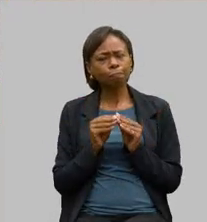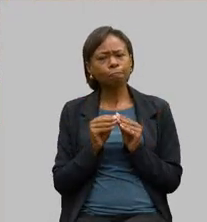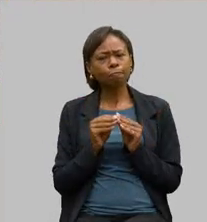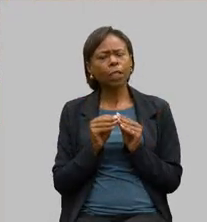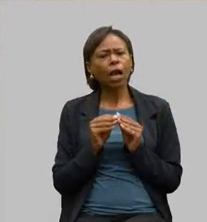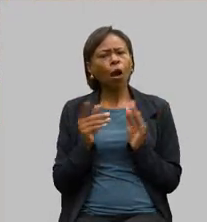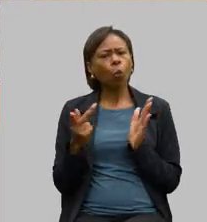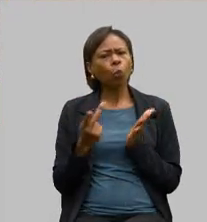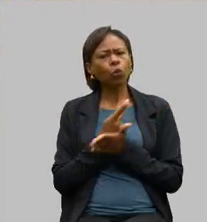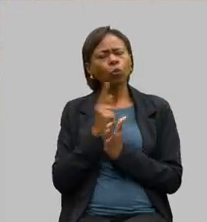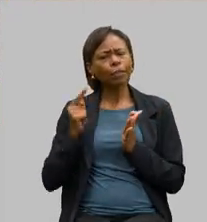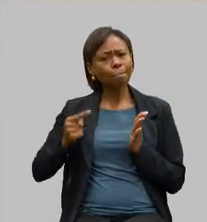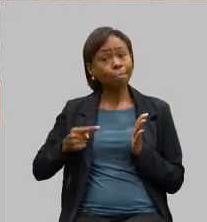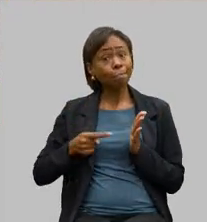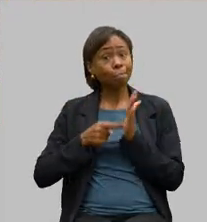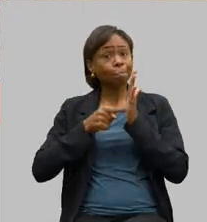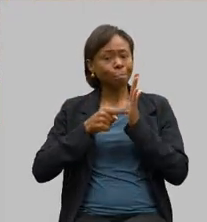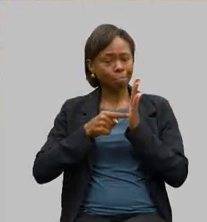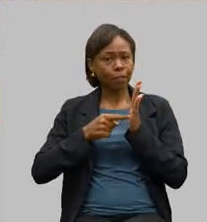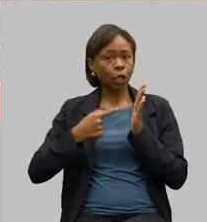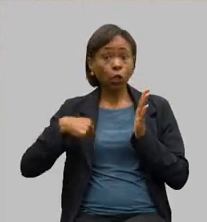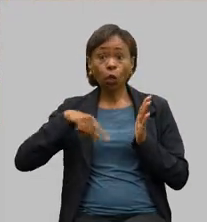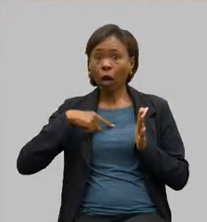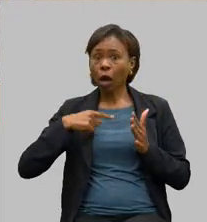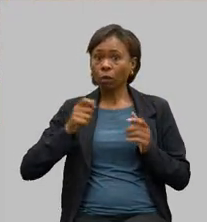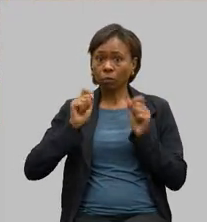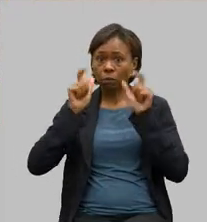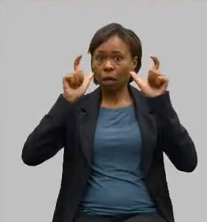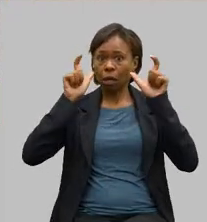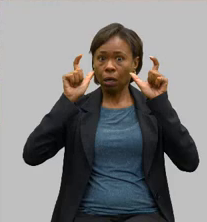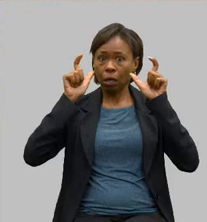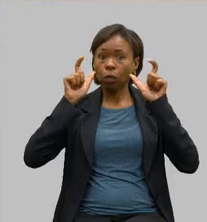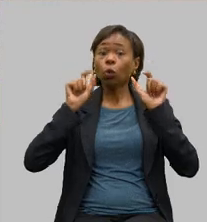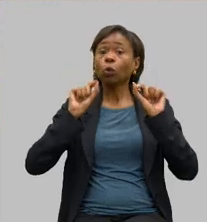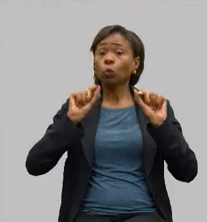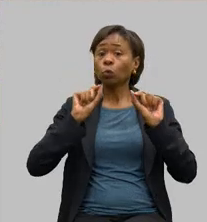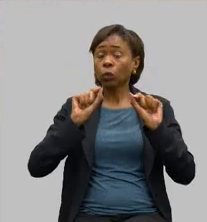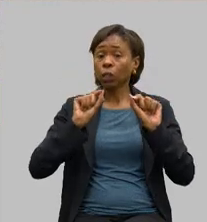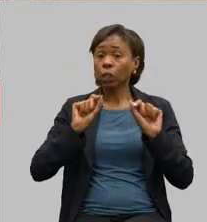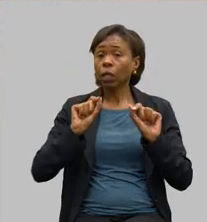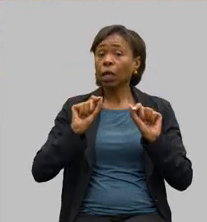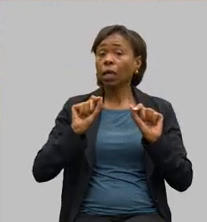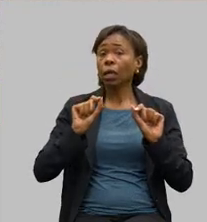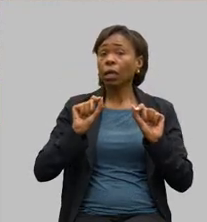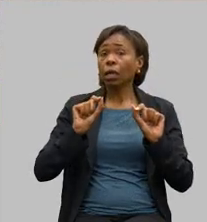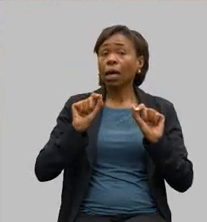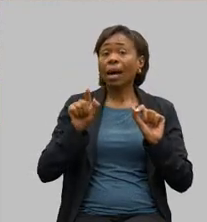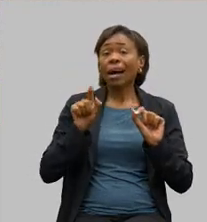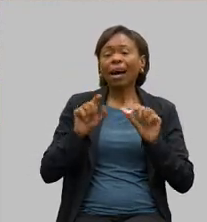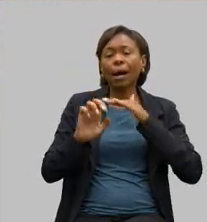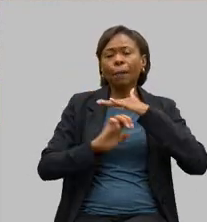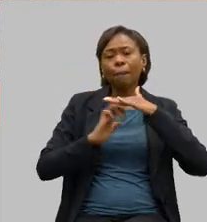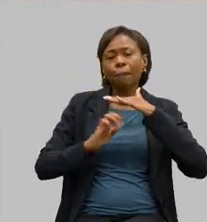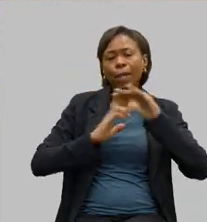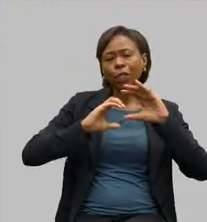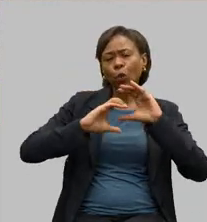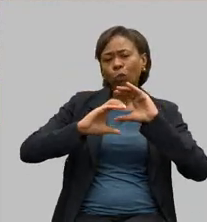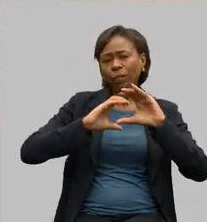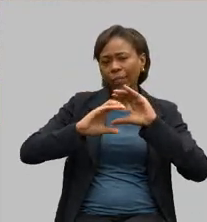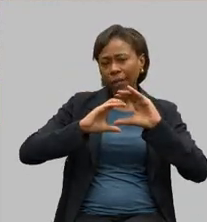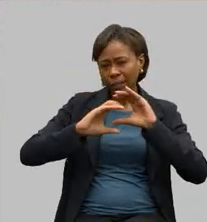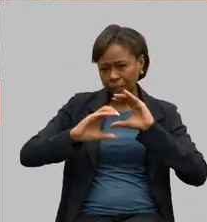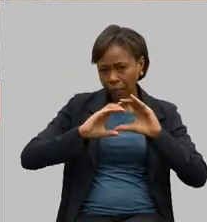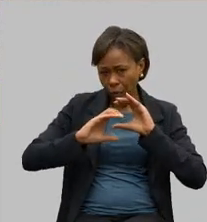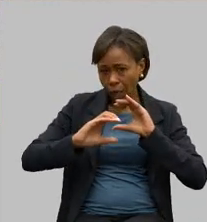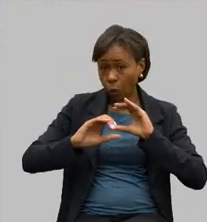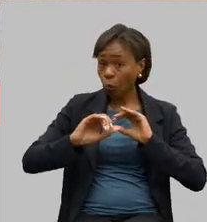denúncia que a gente ficou um pouco alarmado de uso indevido da empresa Mineira de comunicação quer dizer no grupo dos deputados